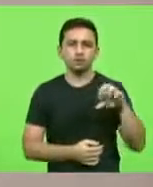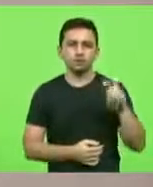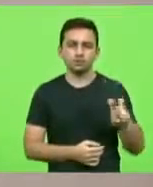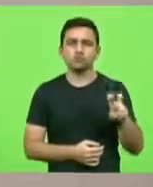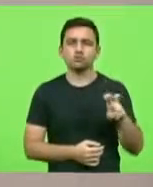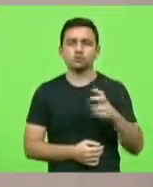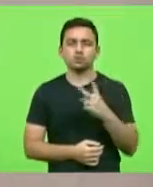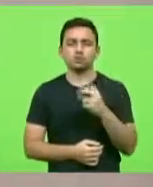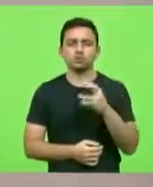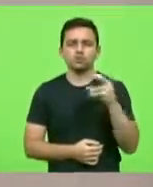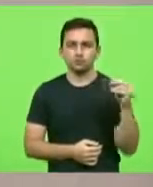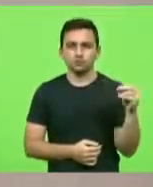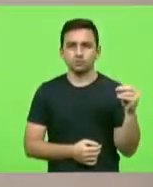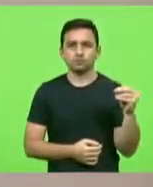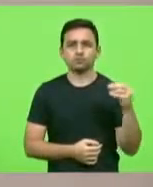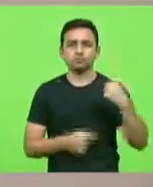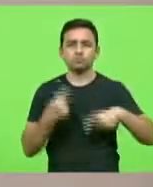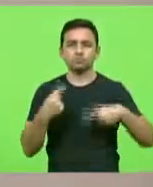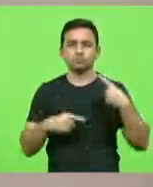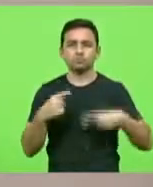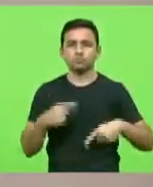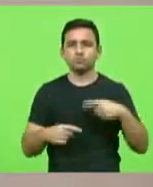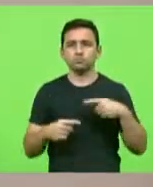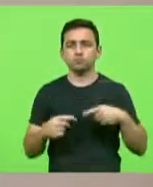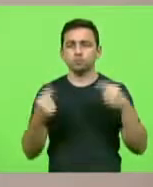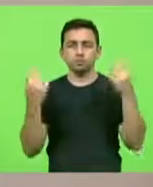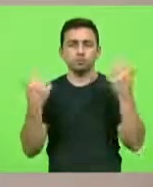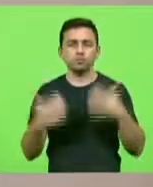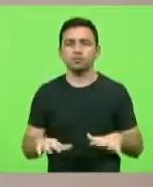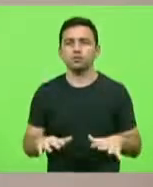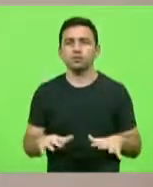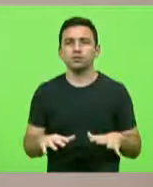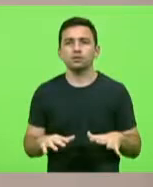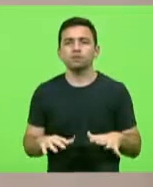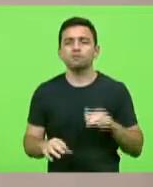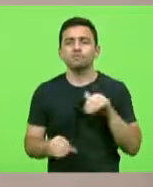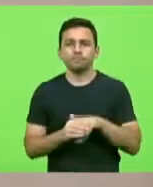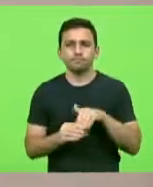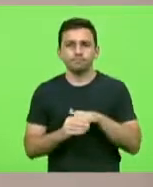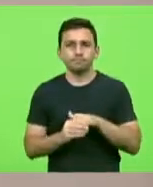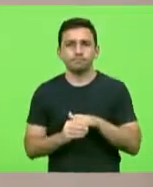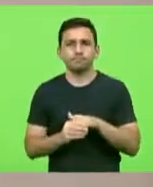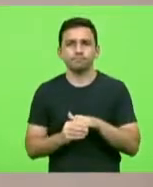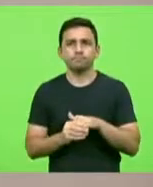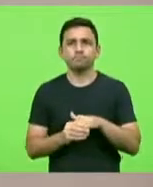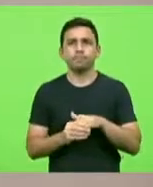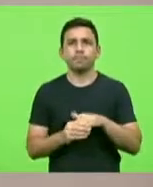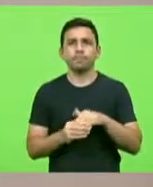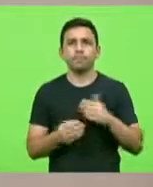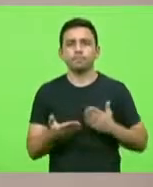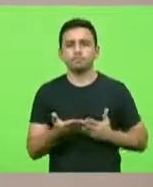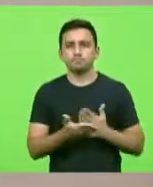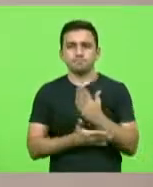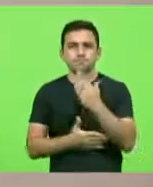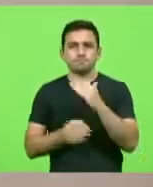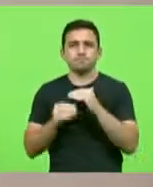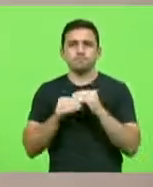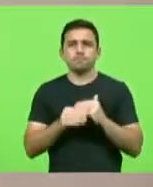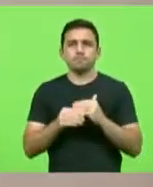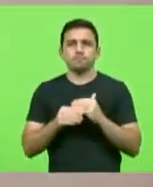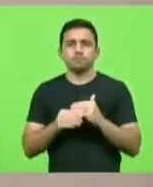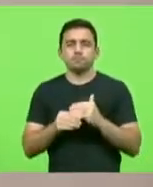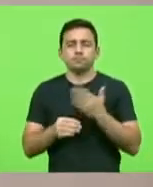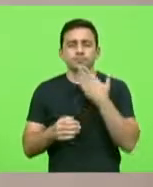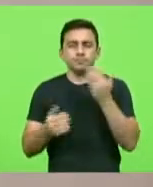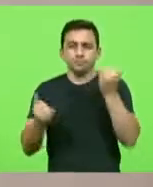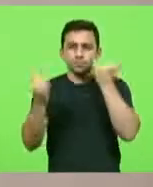2020, em discussão. Não havendo quem queira discutir, em votação. Deputados que aprovam, permaneçam como se encontram. Aprovado por unanimidade. Pedido